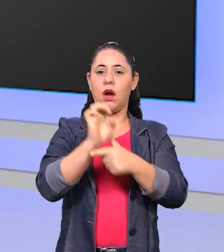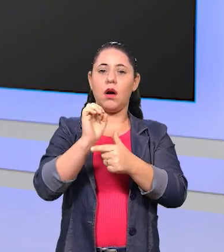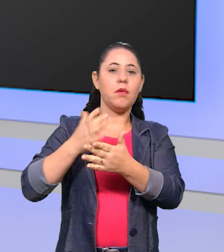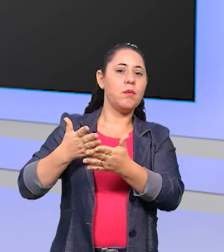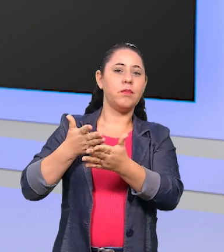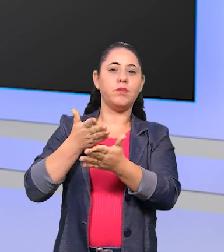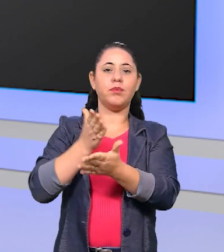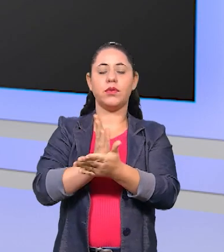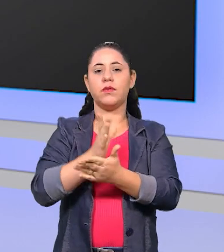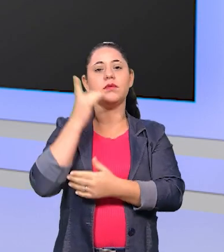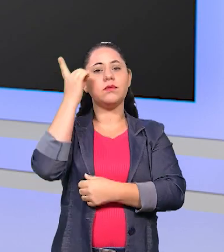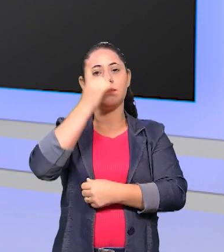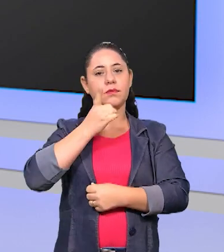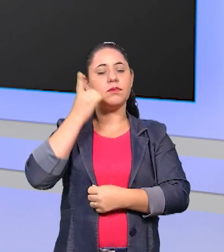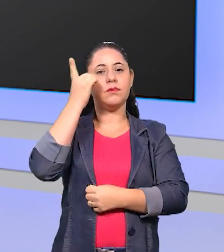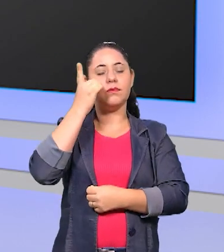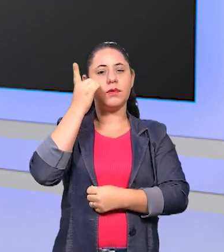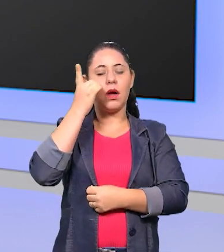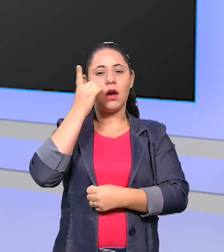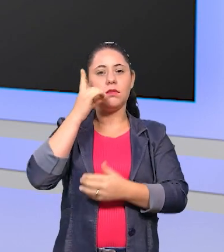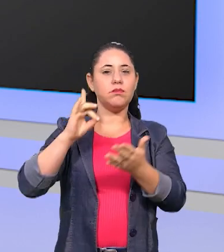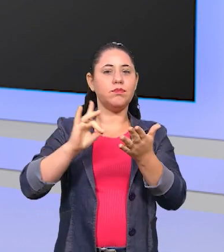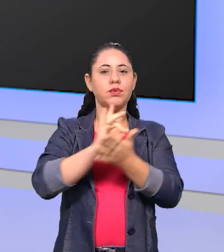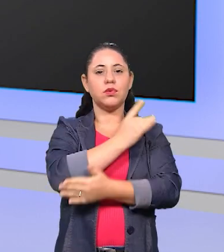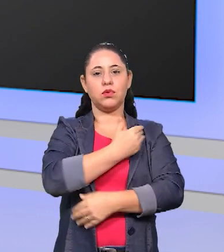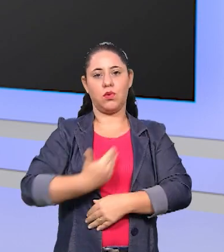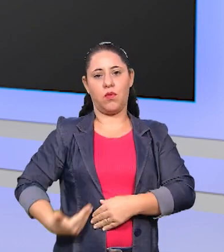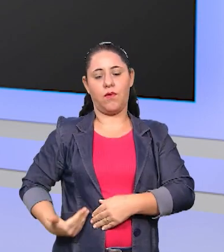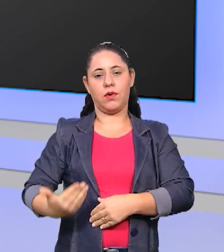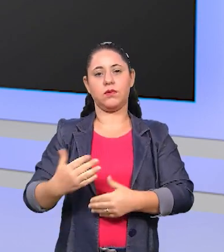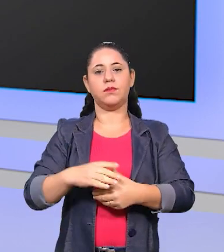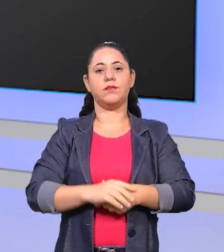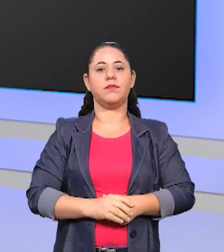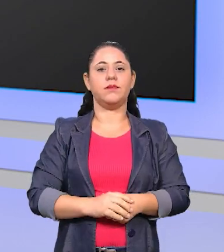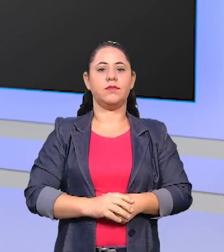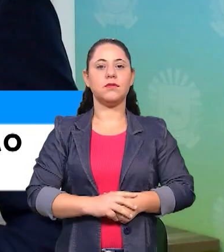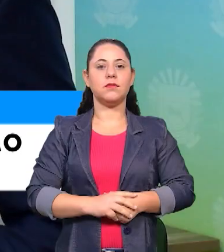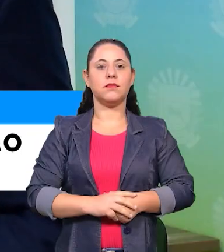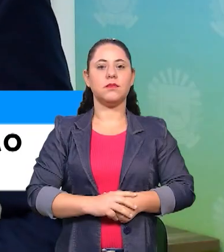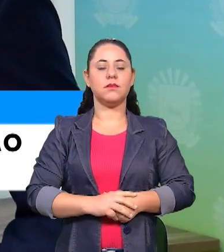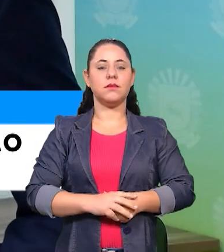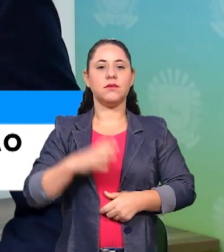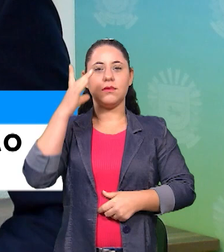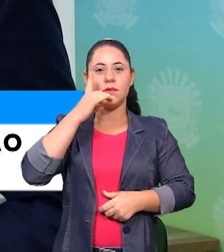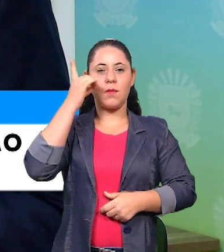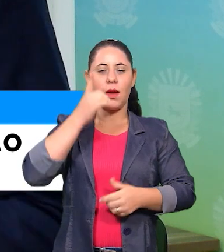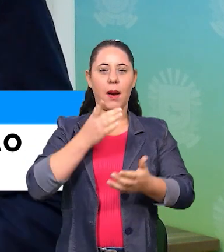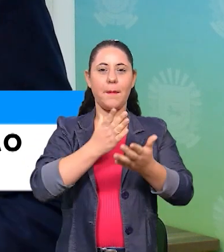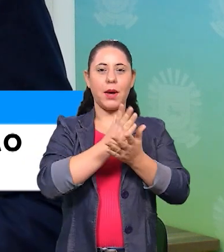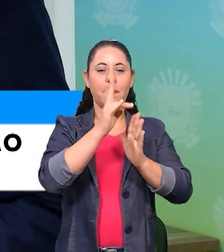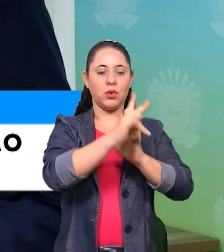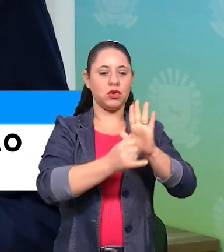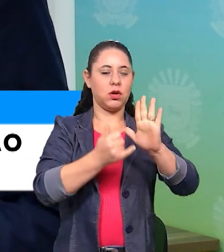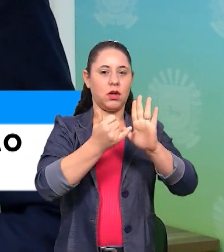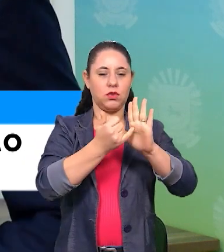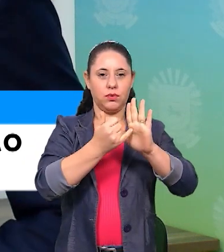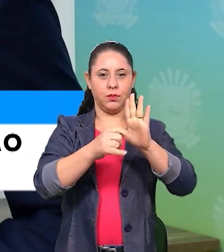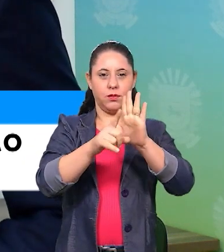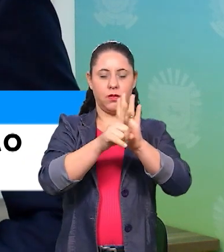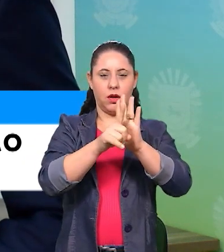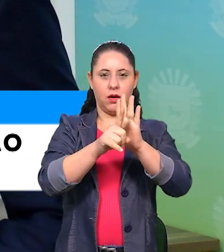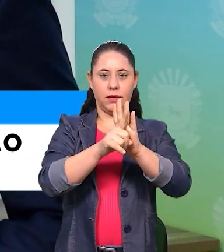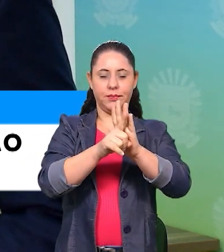Estado é aprovada pelos parlamentares e segue para a sanção do governo. Deputados aprovaram um projeto de lei encaminhado